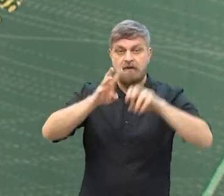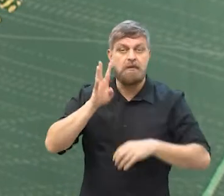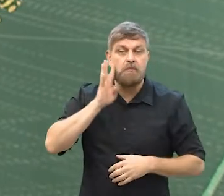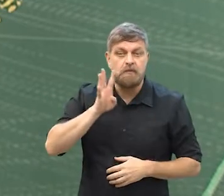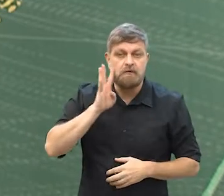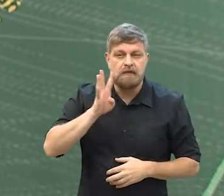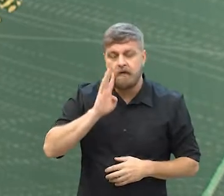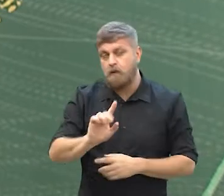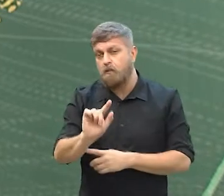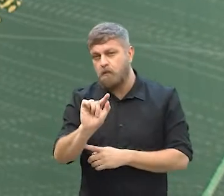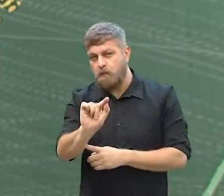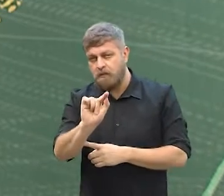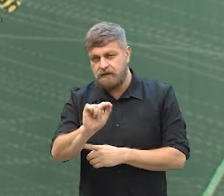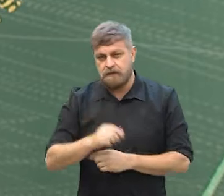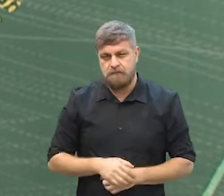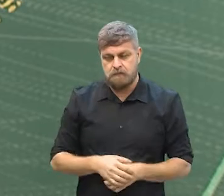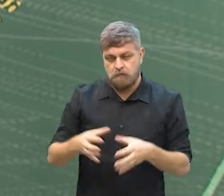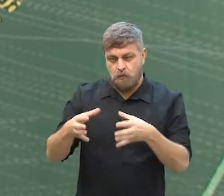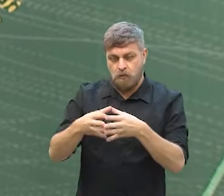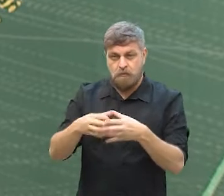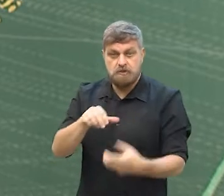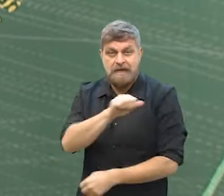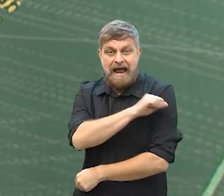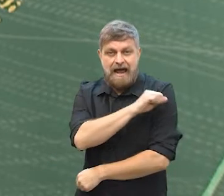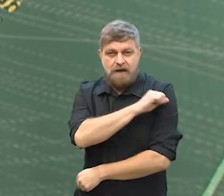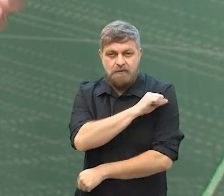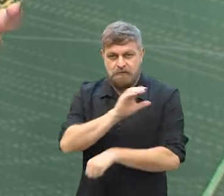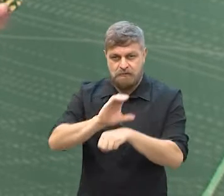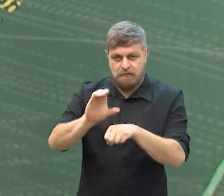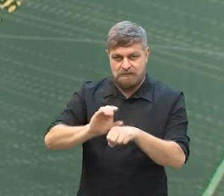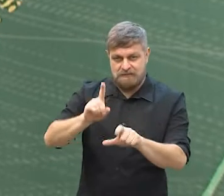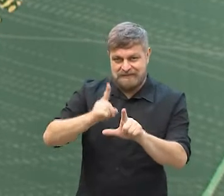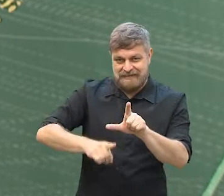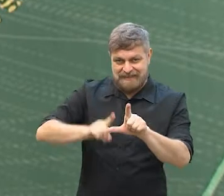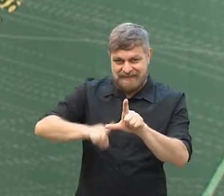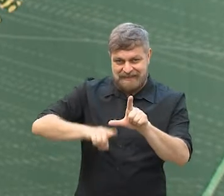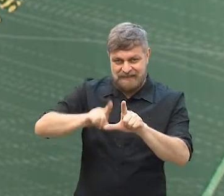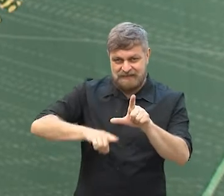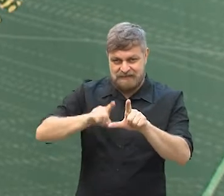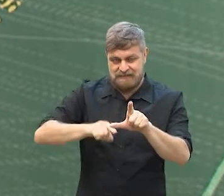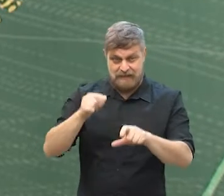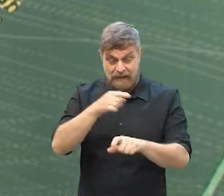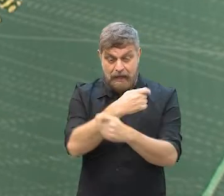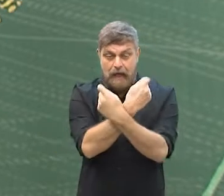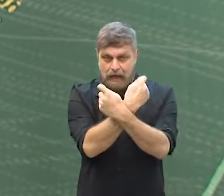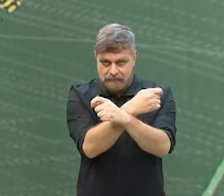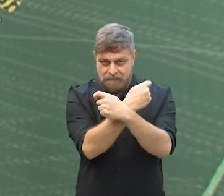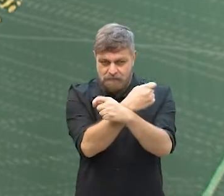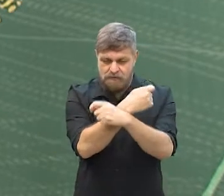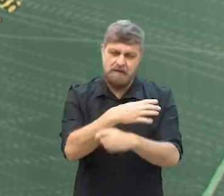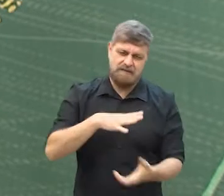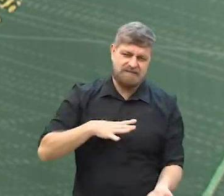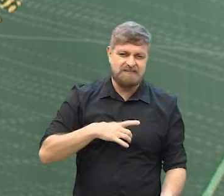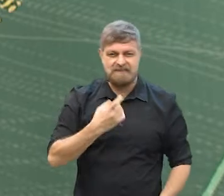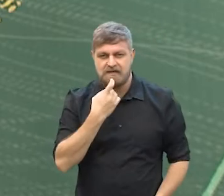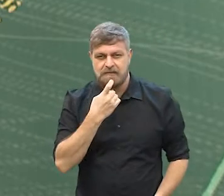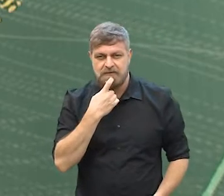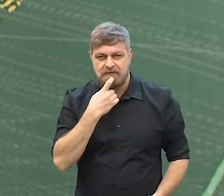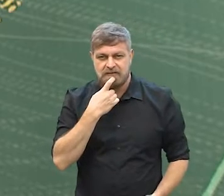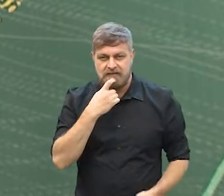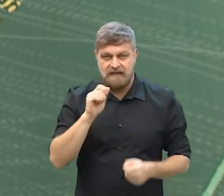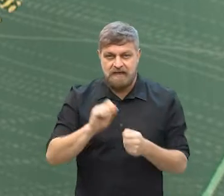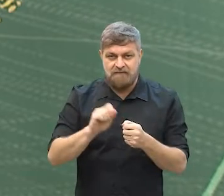bem bacana, porque estudantes do curso de letras da faculdade da PUC Campinas